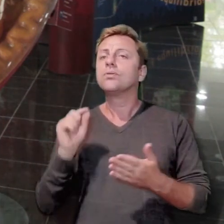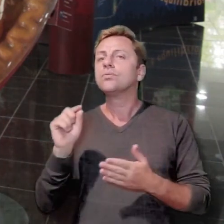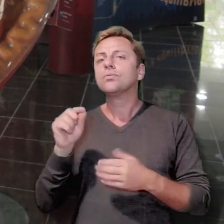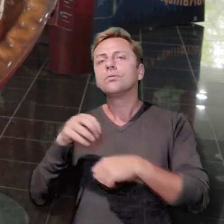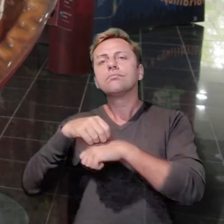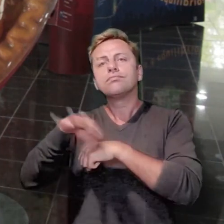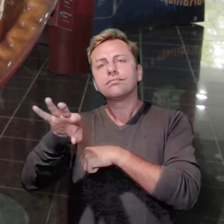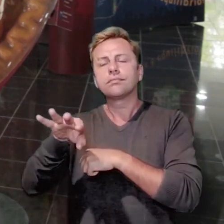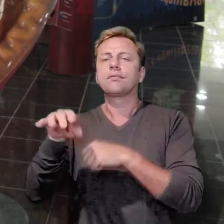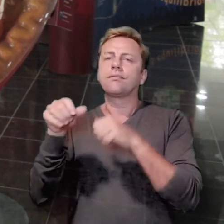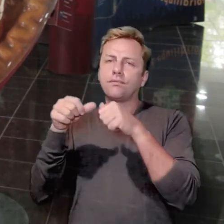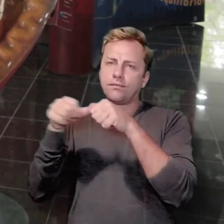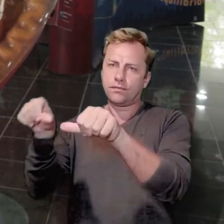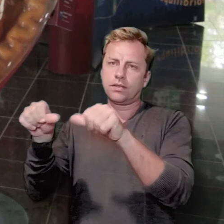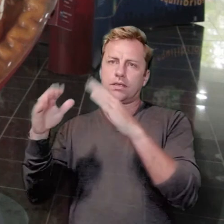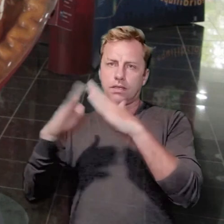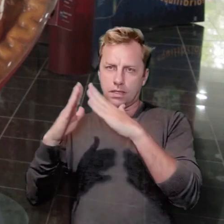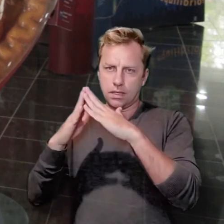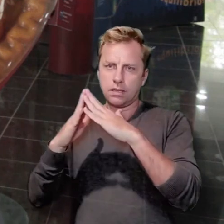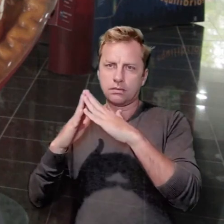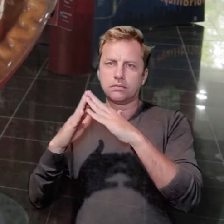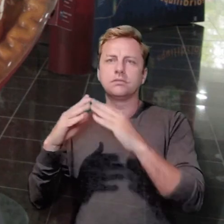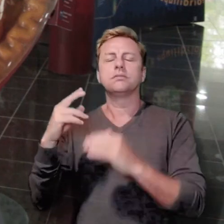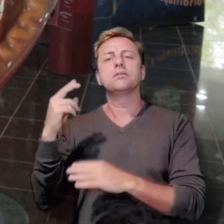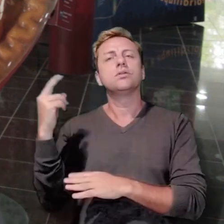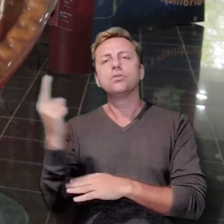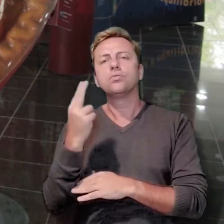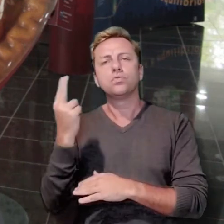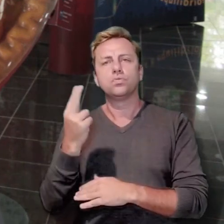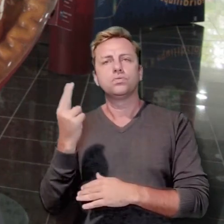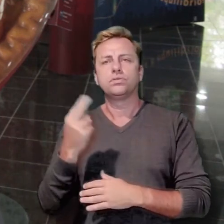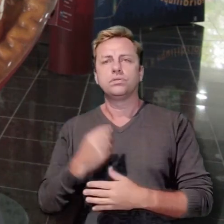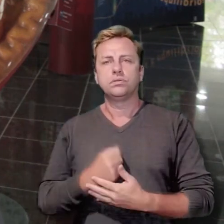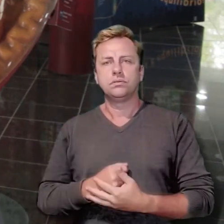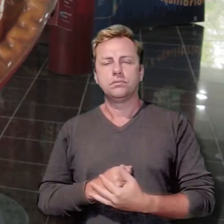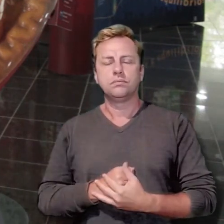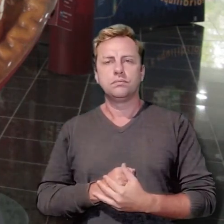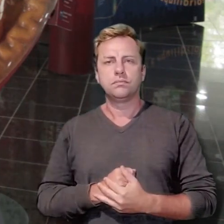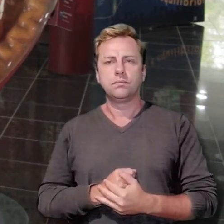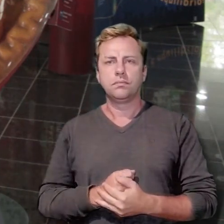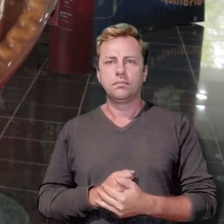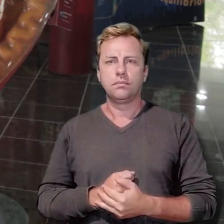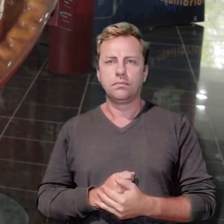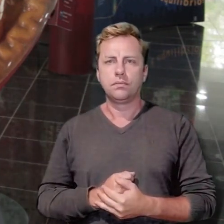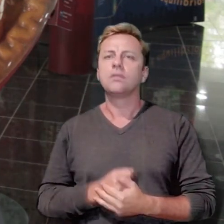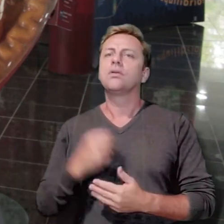enquanto, a recomendação é fique em casa e use